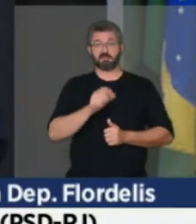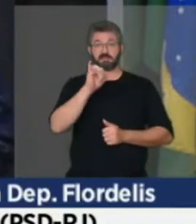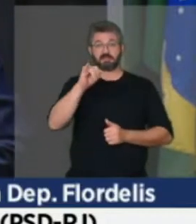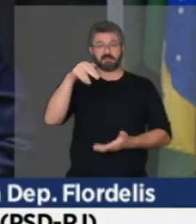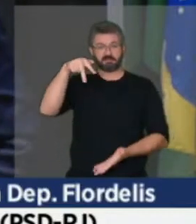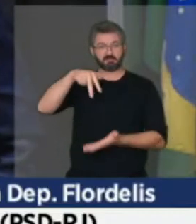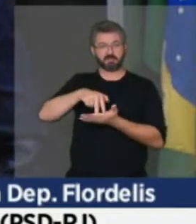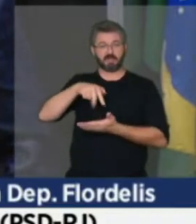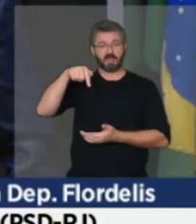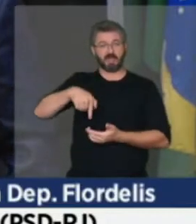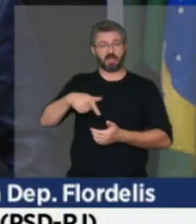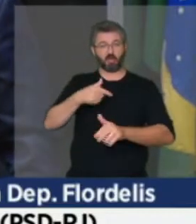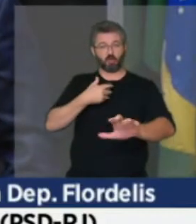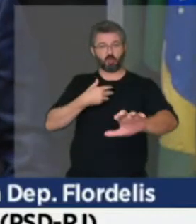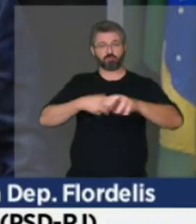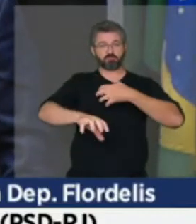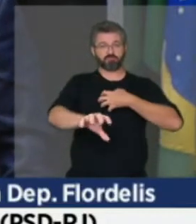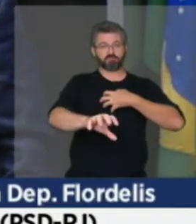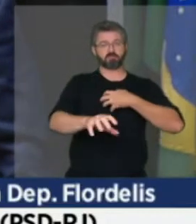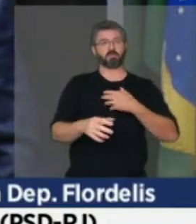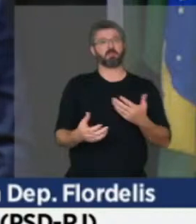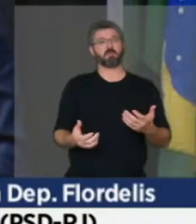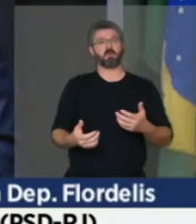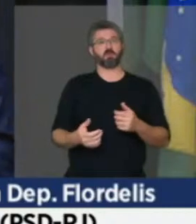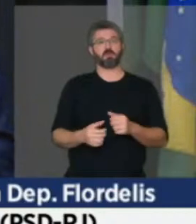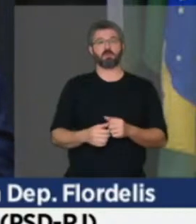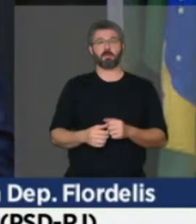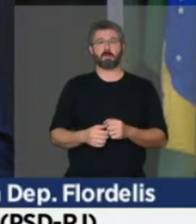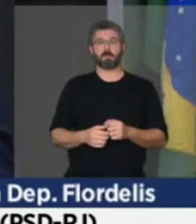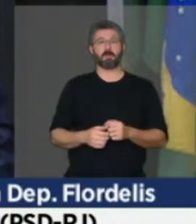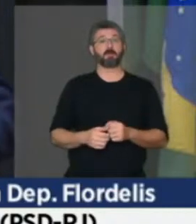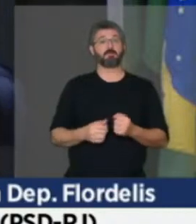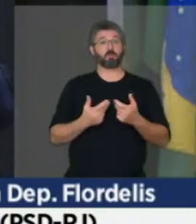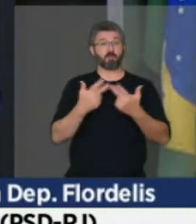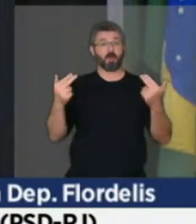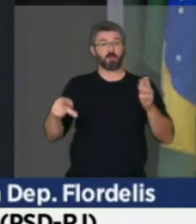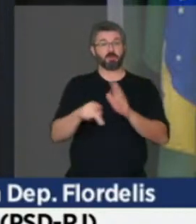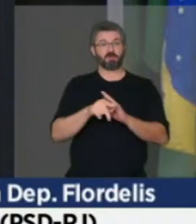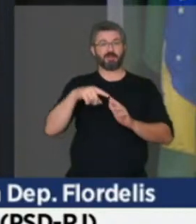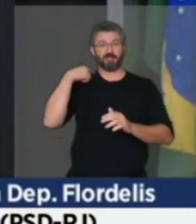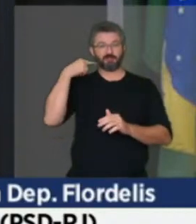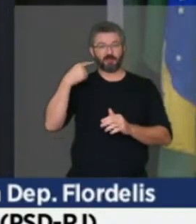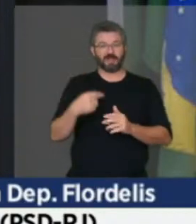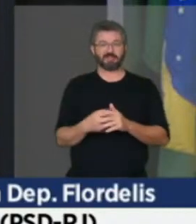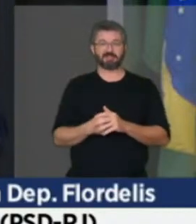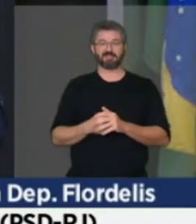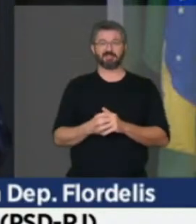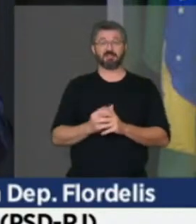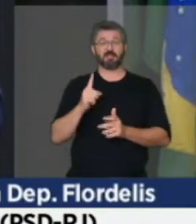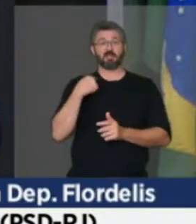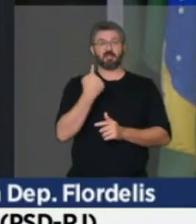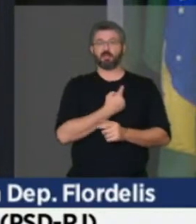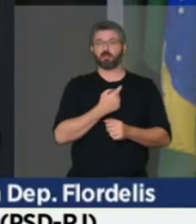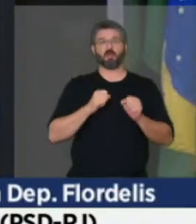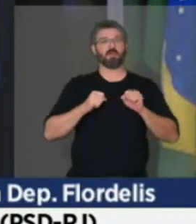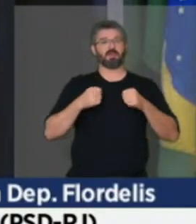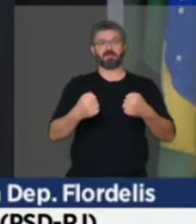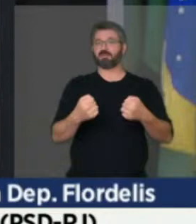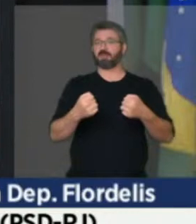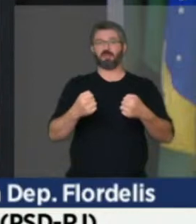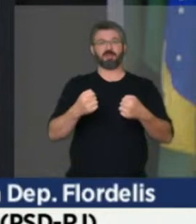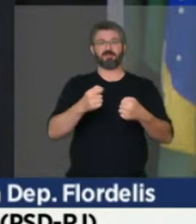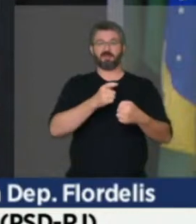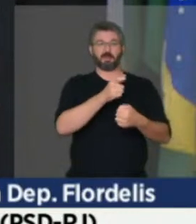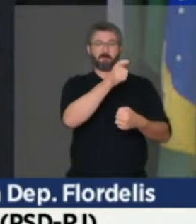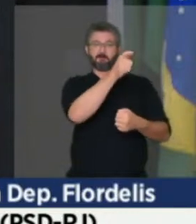aqui. E uma das coisas mais importantes da advocacia criminal é que nós não defendemos as